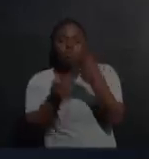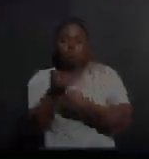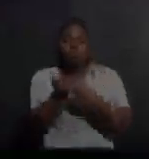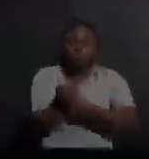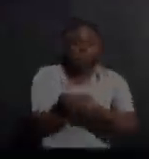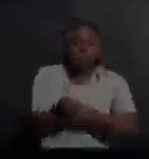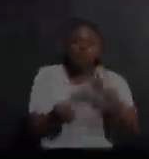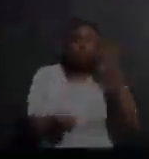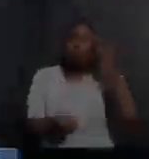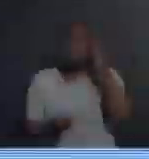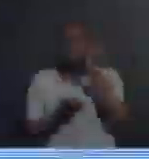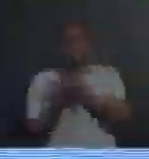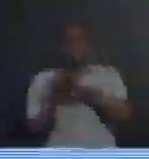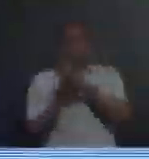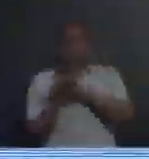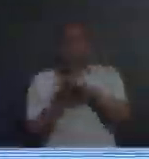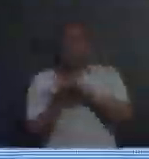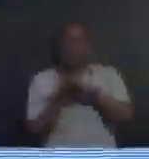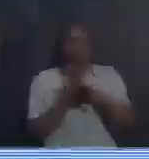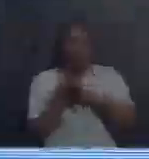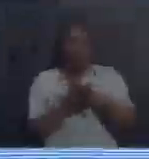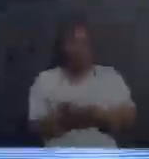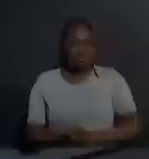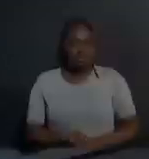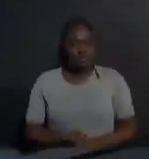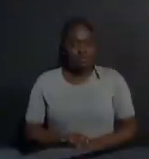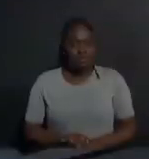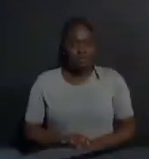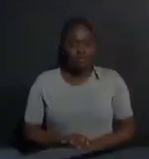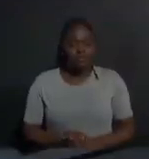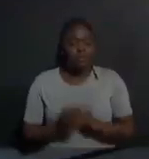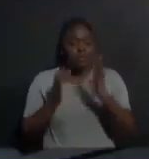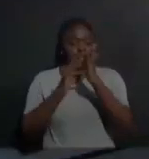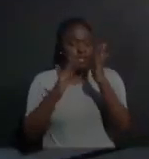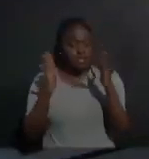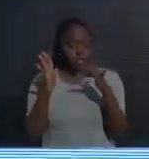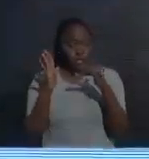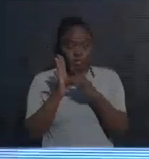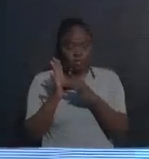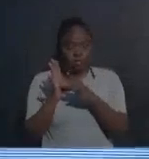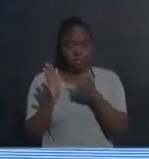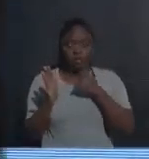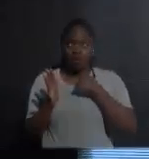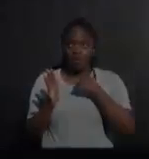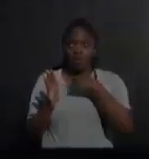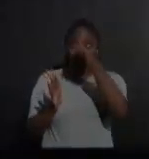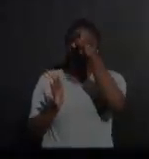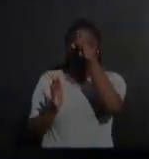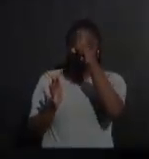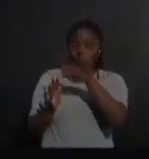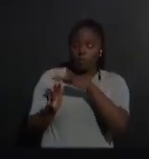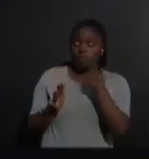entender. É buscar em coma. Jesus, estou em coma. Eu estou